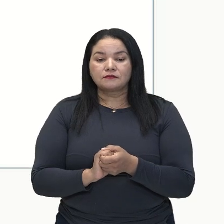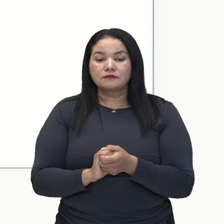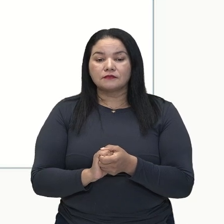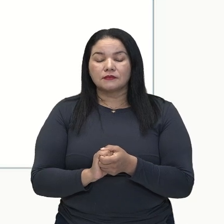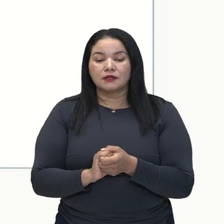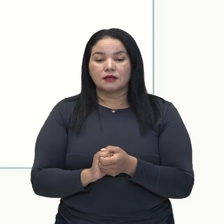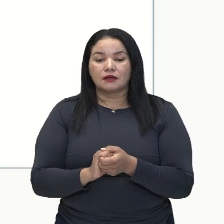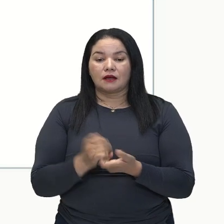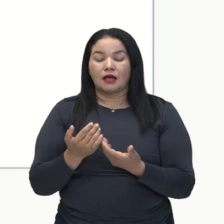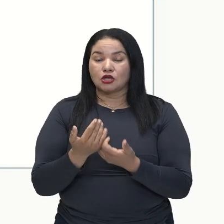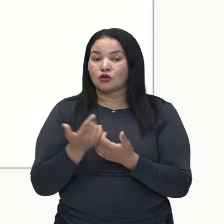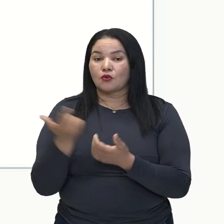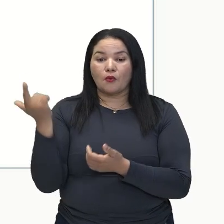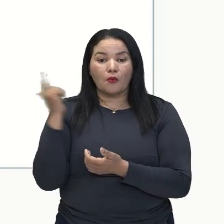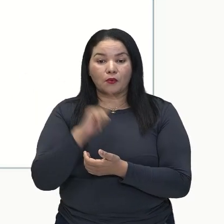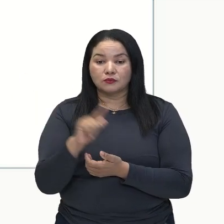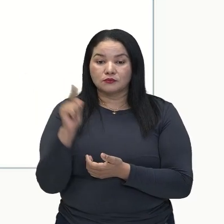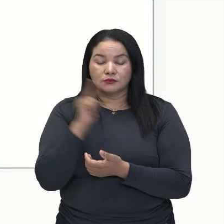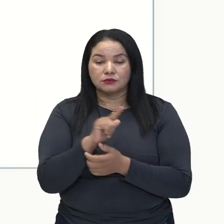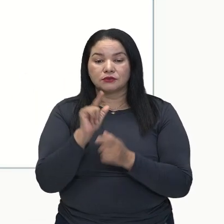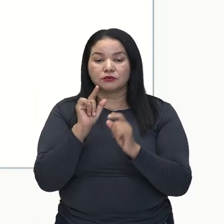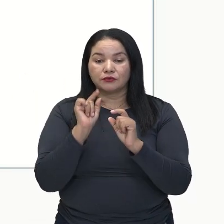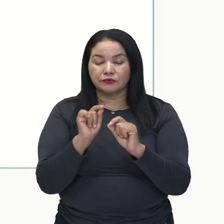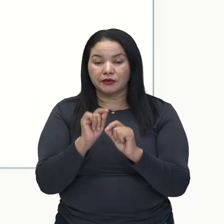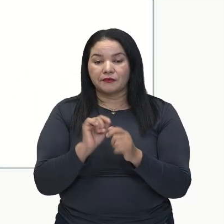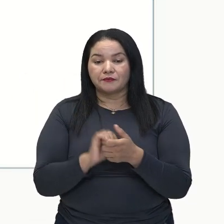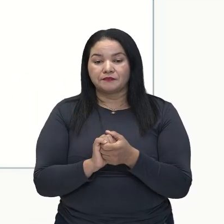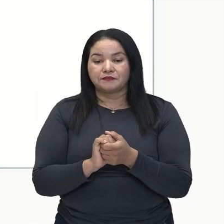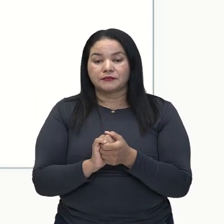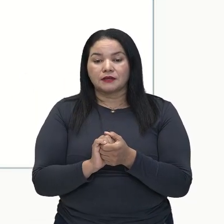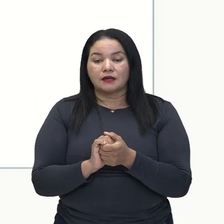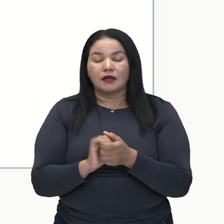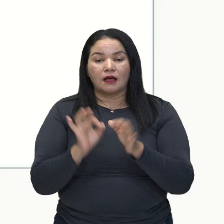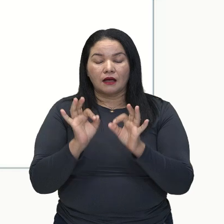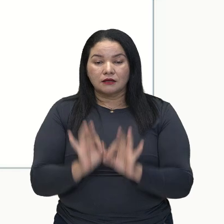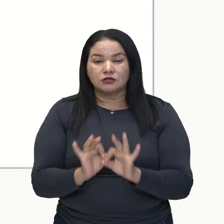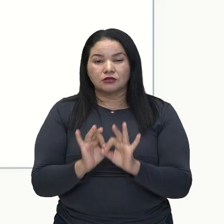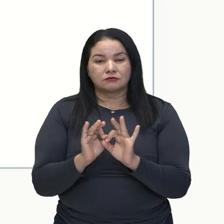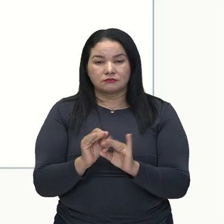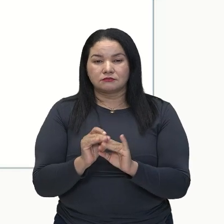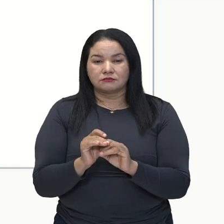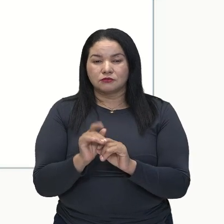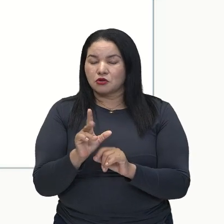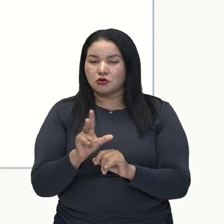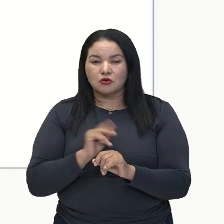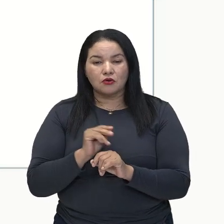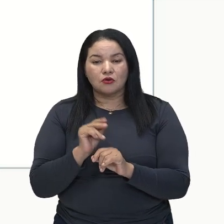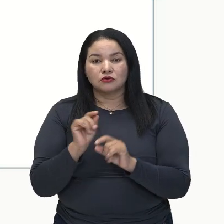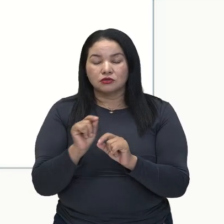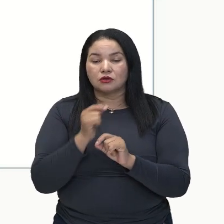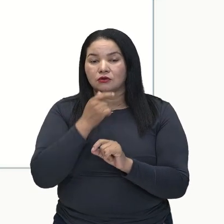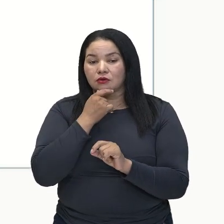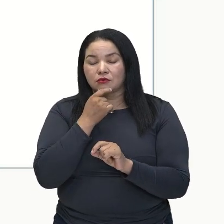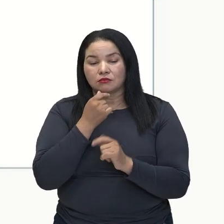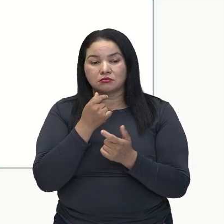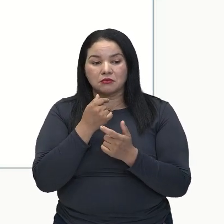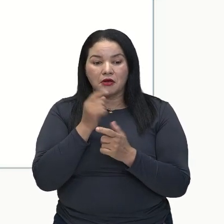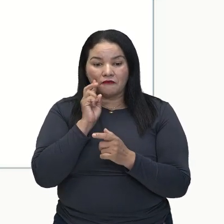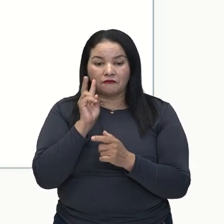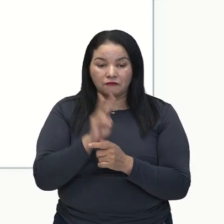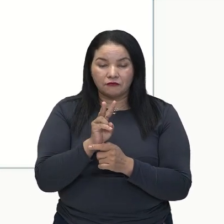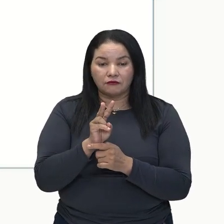alcançado competência ímpar, porque é como se fosse, nossa, uma coisa que não se vê em todo lugar, que